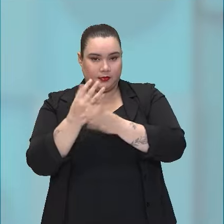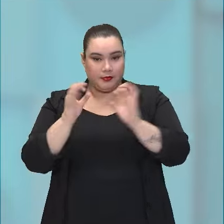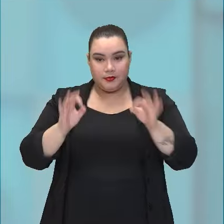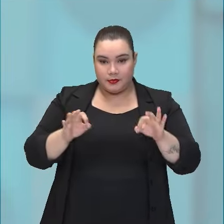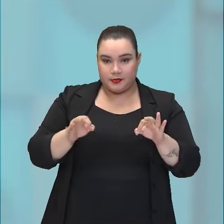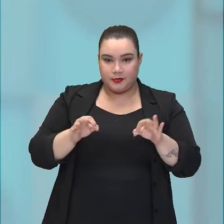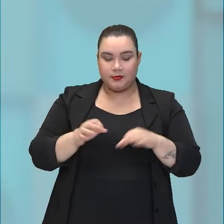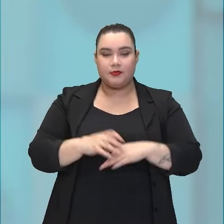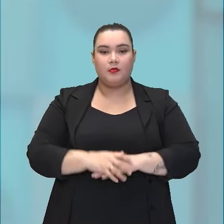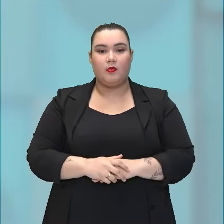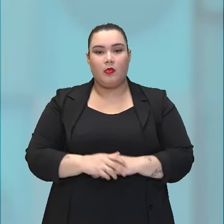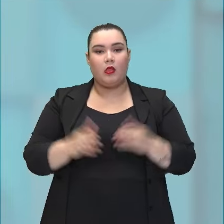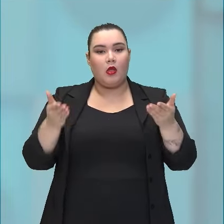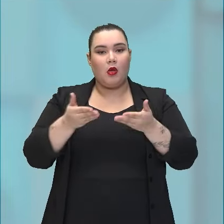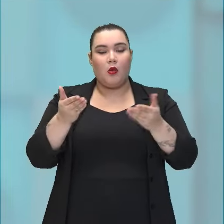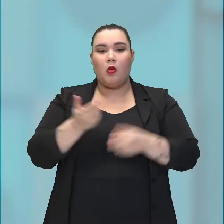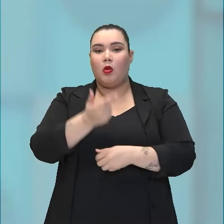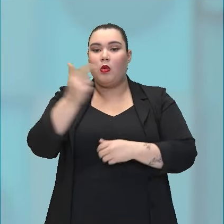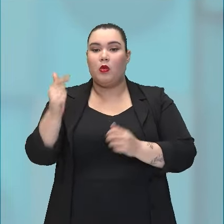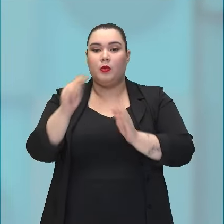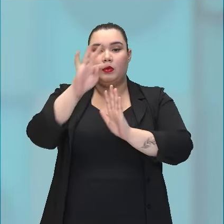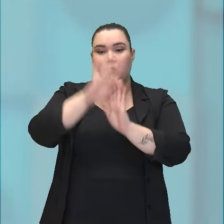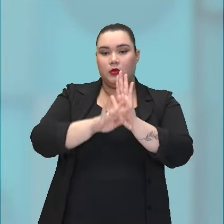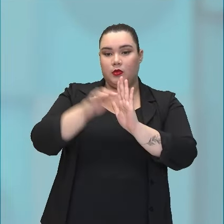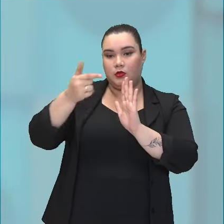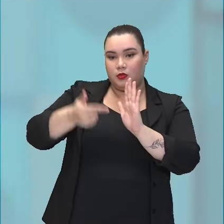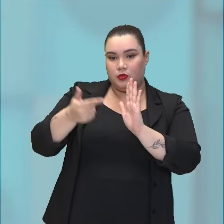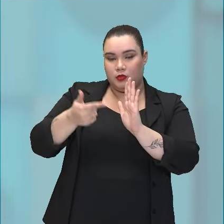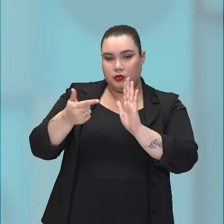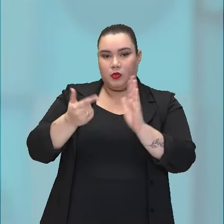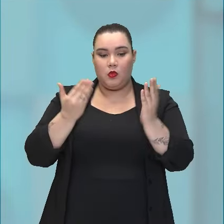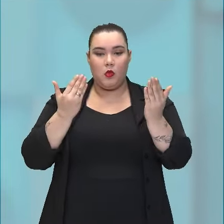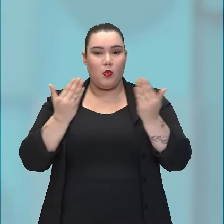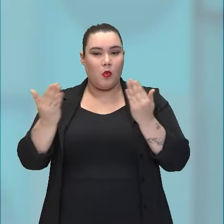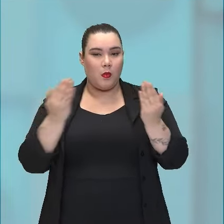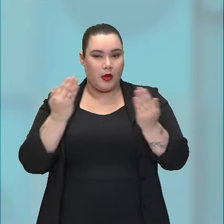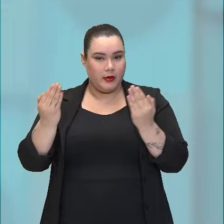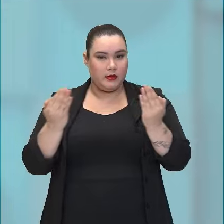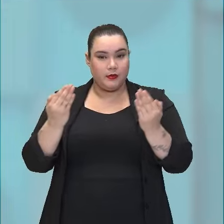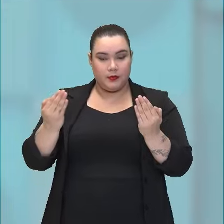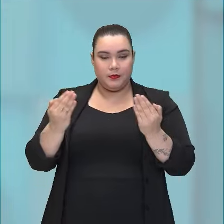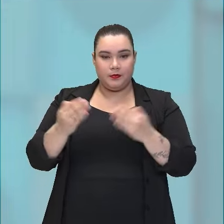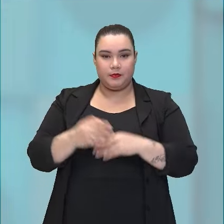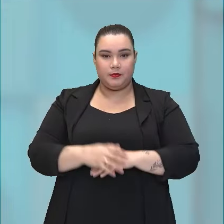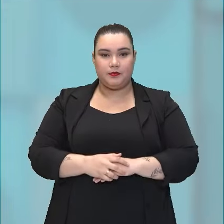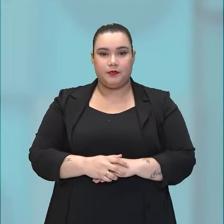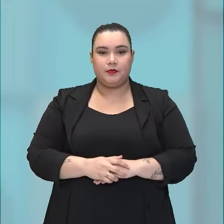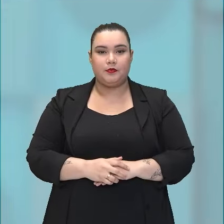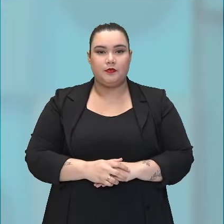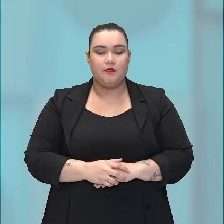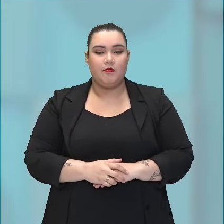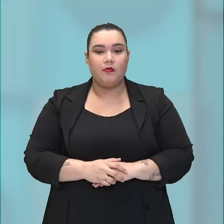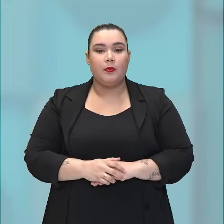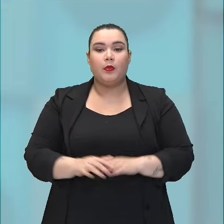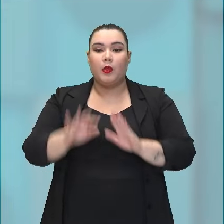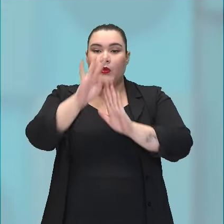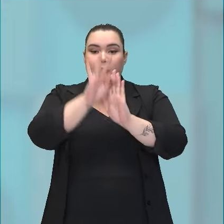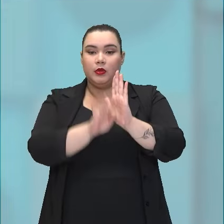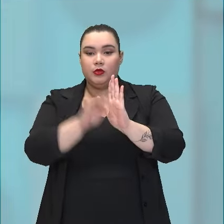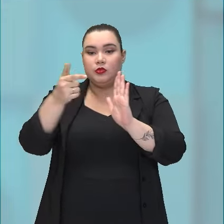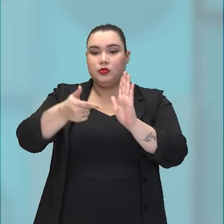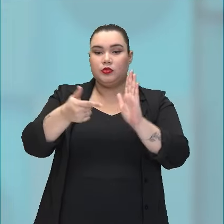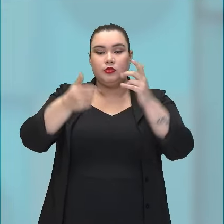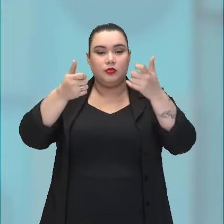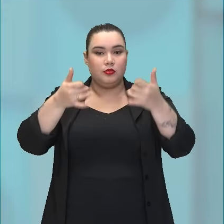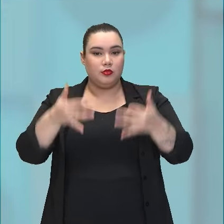certo? Agora vamos ao outro texto, o texto de número 2. Hoje vamos fazer a comparação entre esses textos. No texto de número 2, nós vamos ter